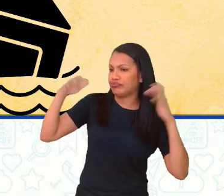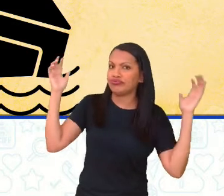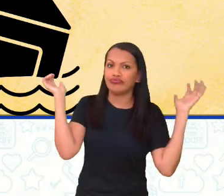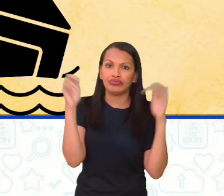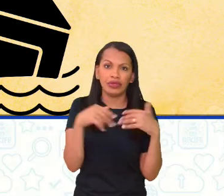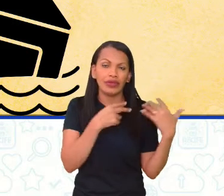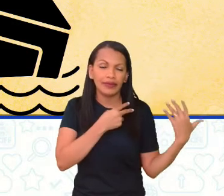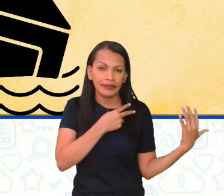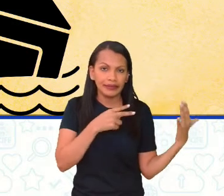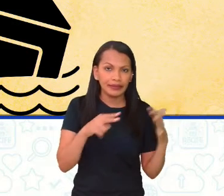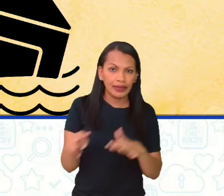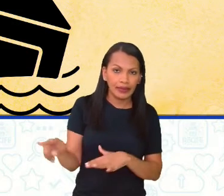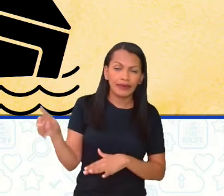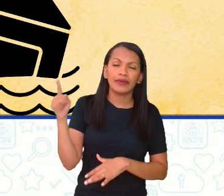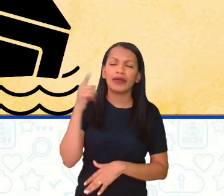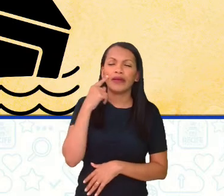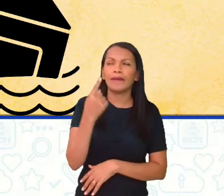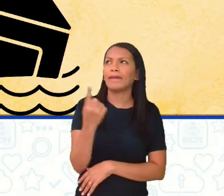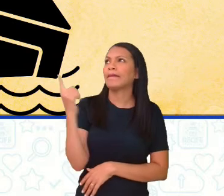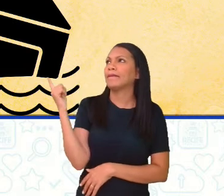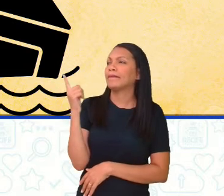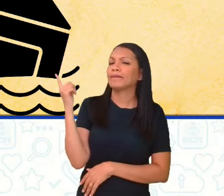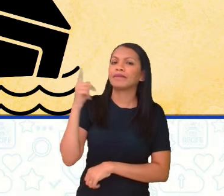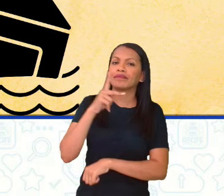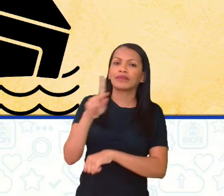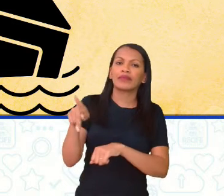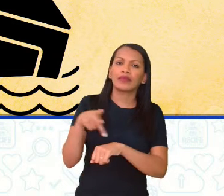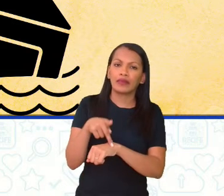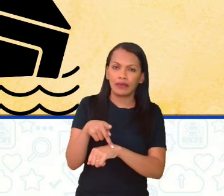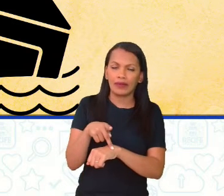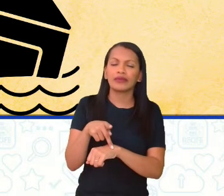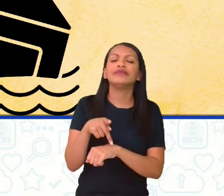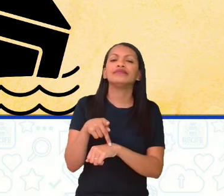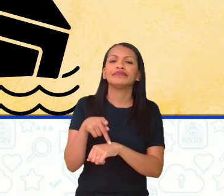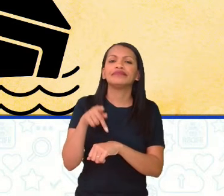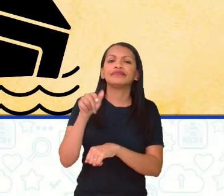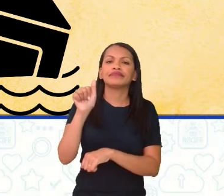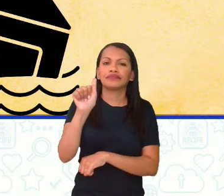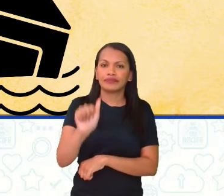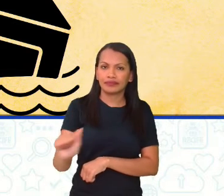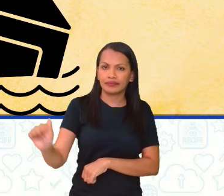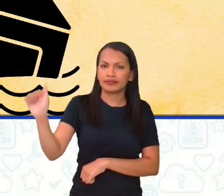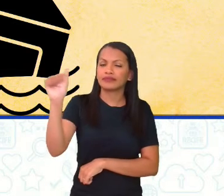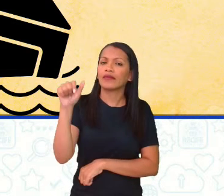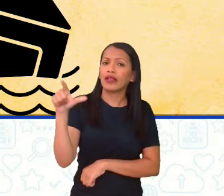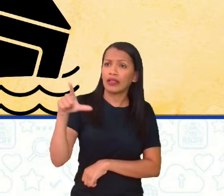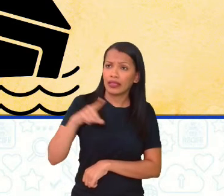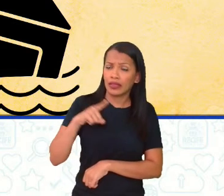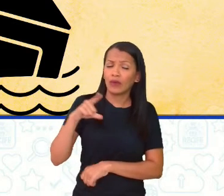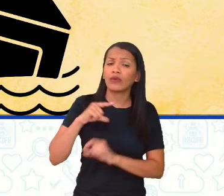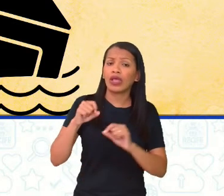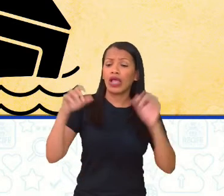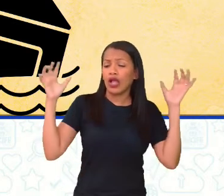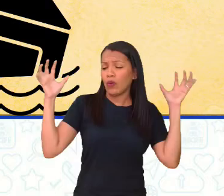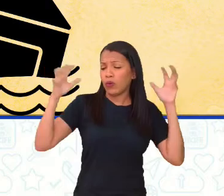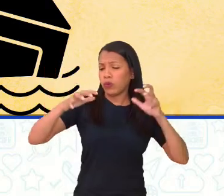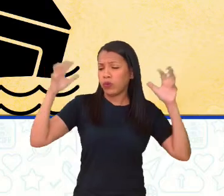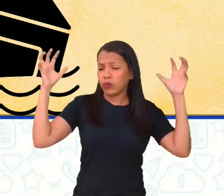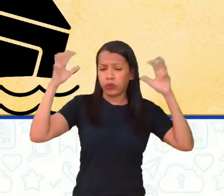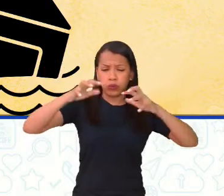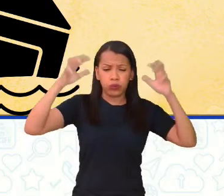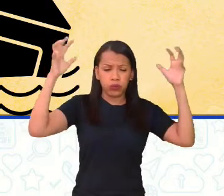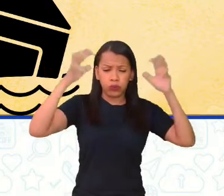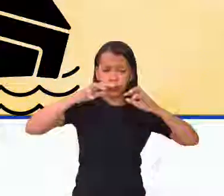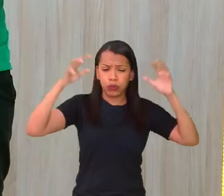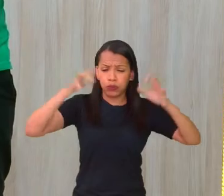no Paquistão, né, que é um país lá da Ásia, tá tendo chuvas com inundações assim que,